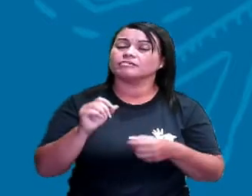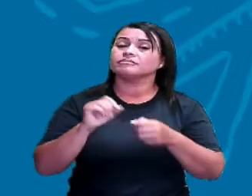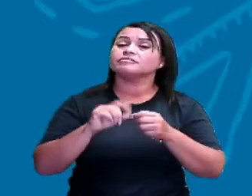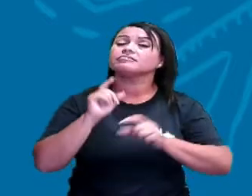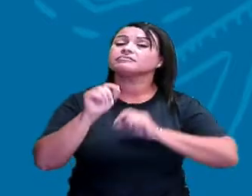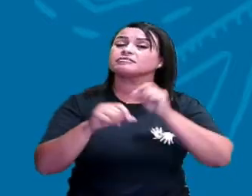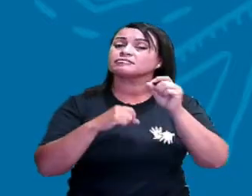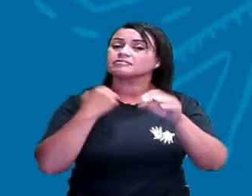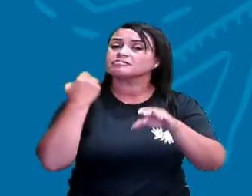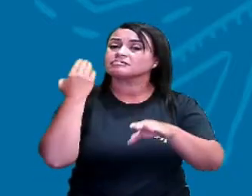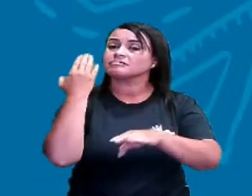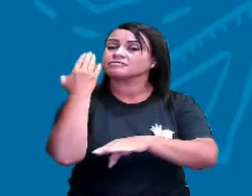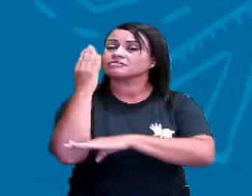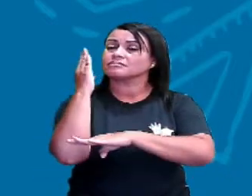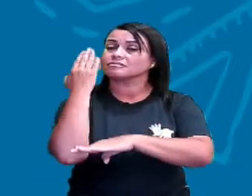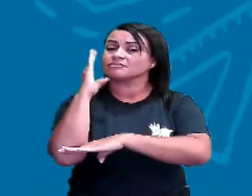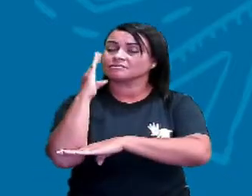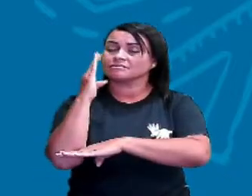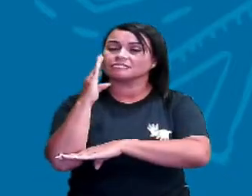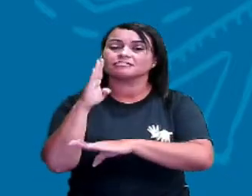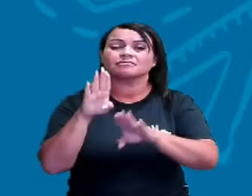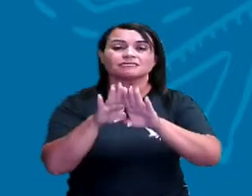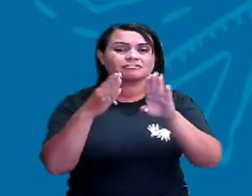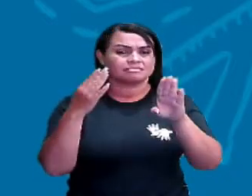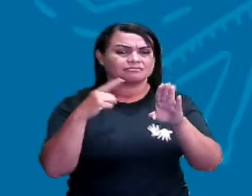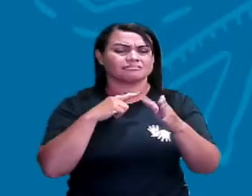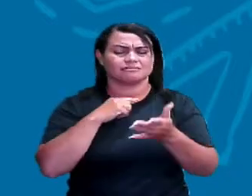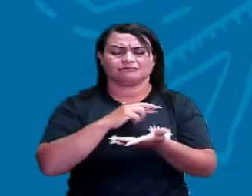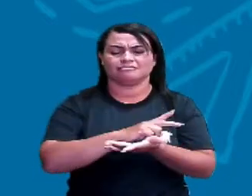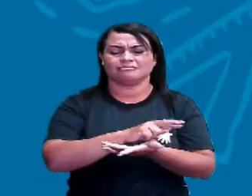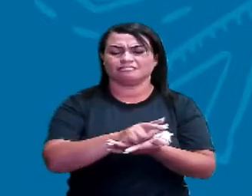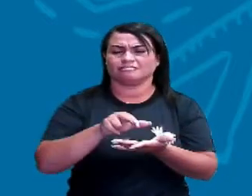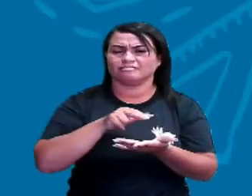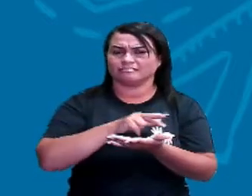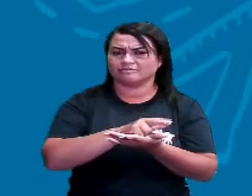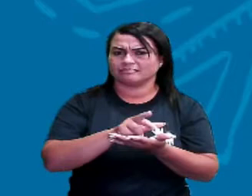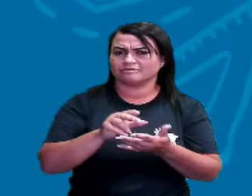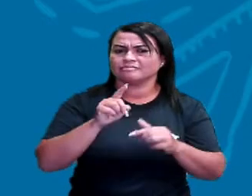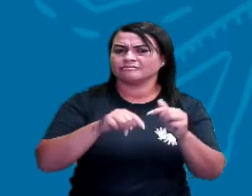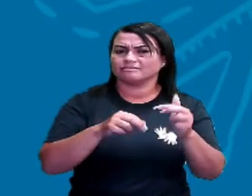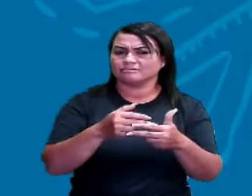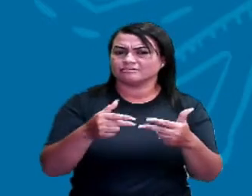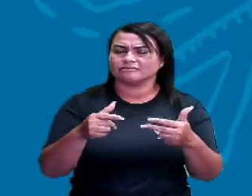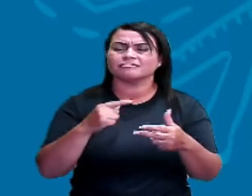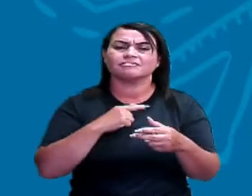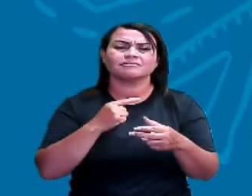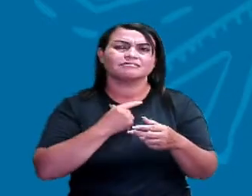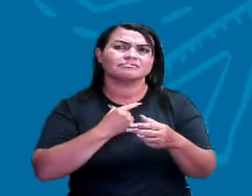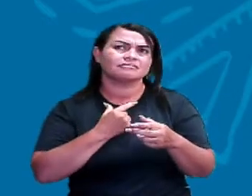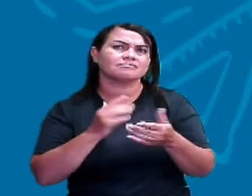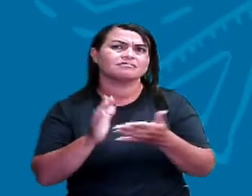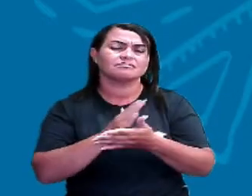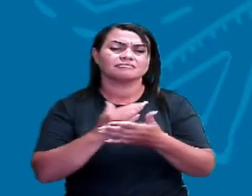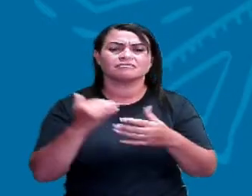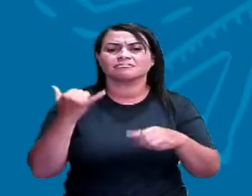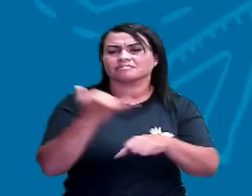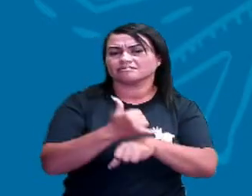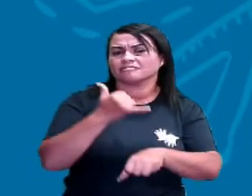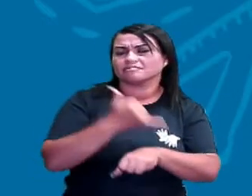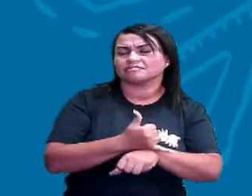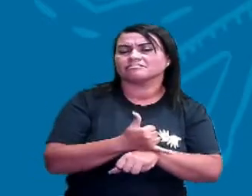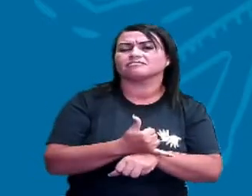madeira, mas a gente bem sabe que existem vários materiais, né? Existem portas feitas de aço,